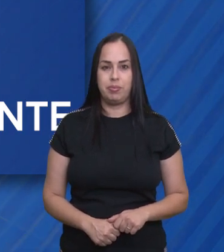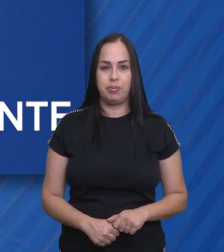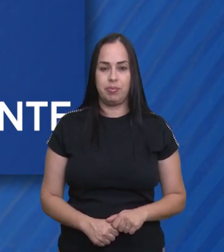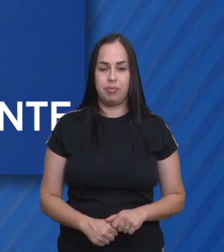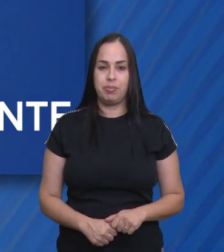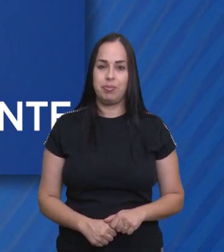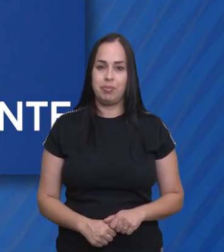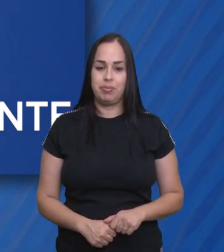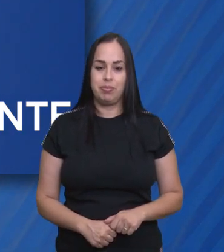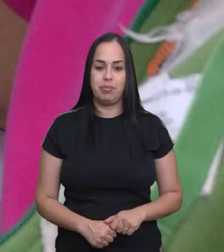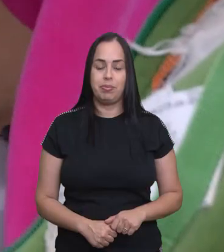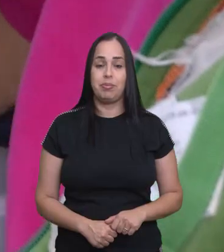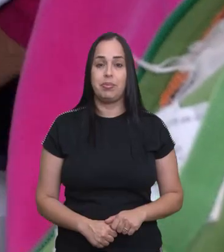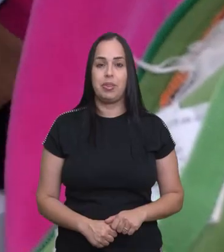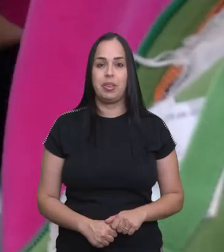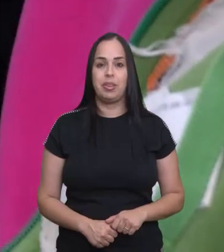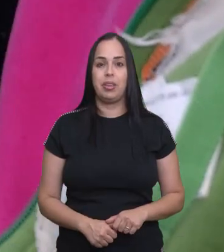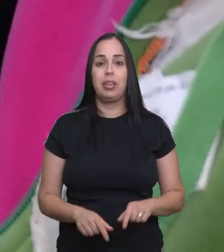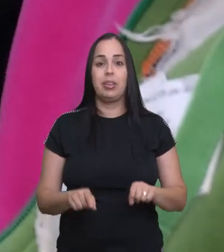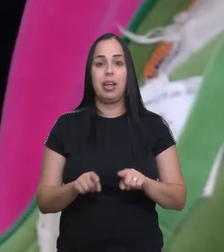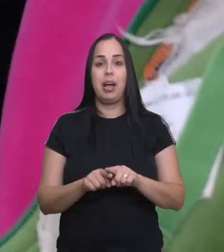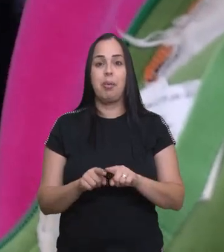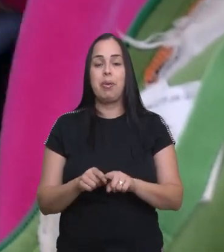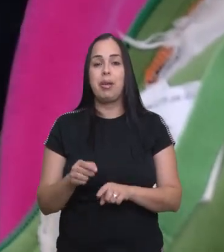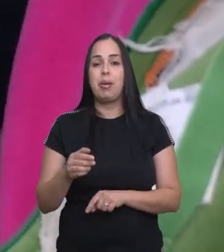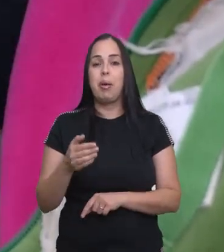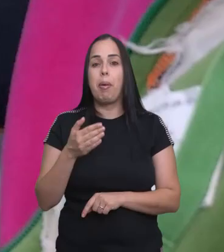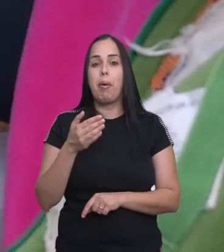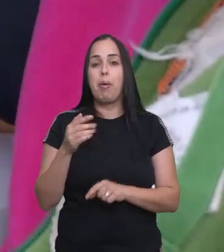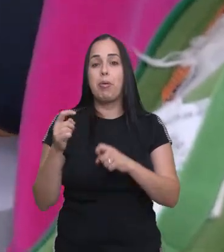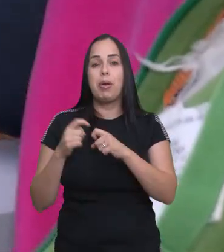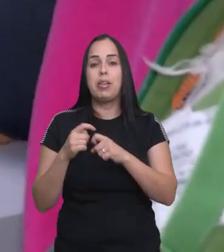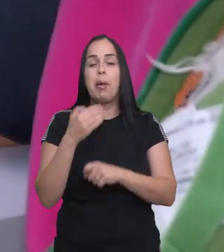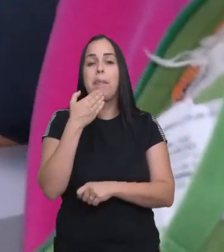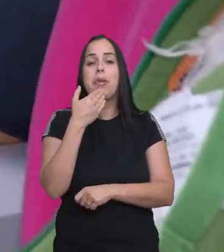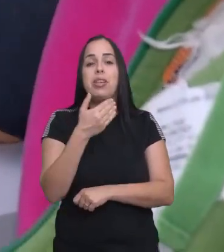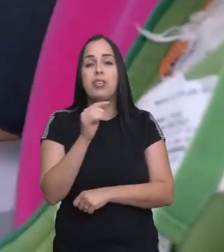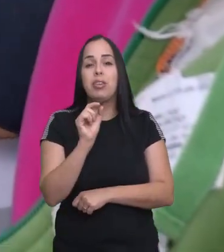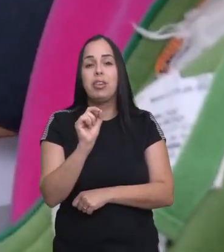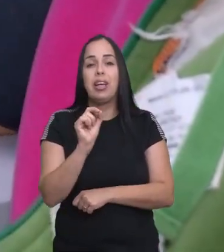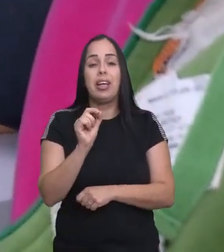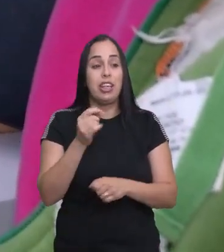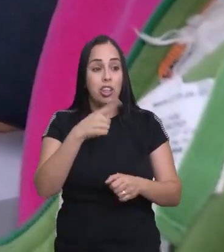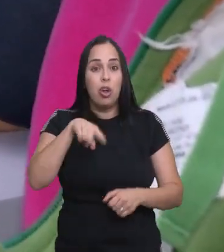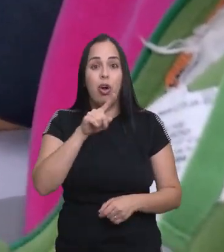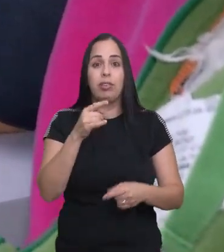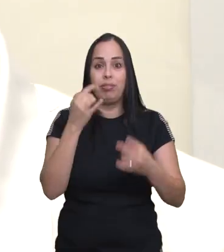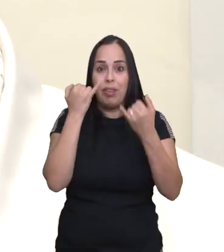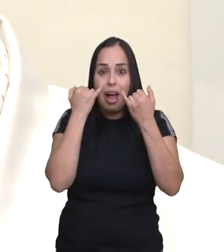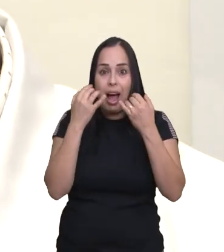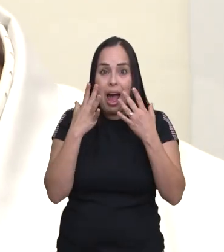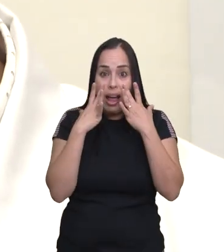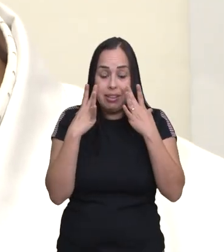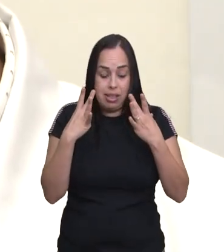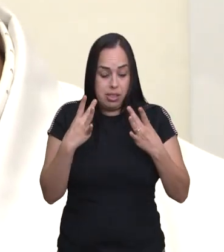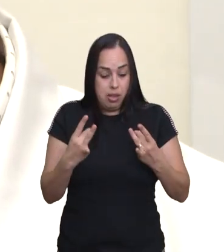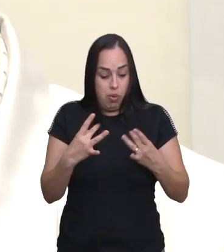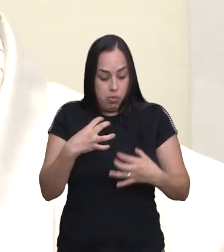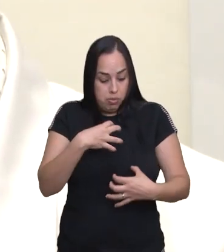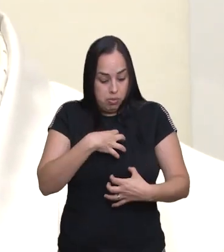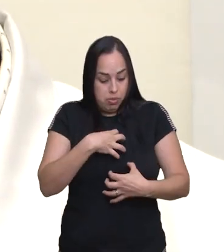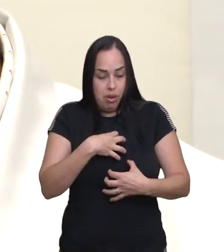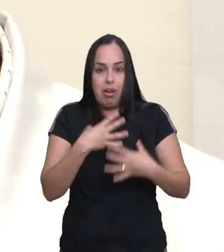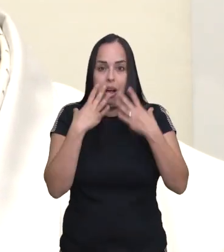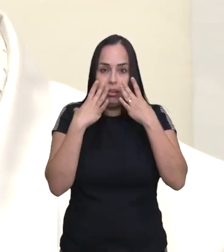sem causa aparente. E o pedido das autoridades médicas é por mais atenção a esses sinais. De acordo com este